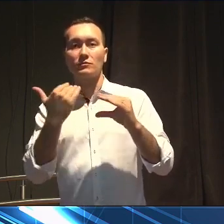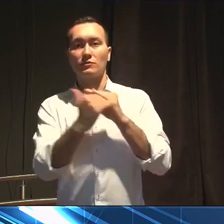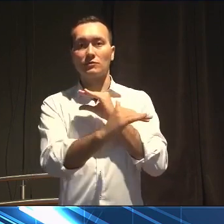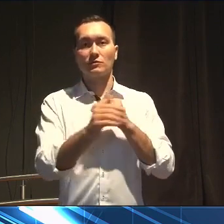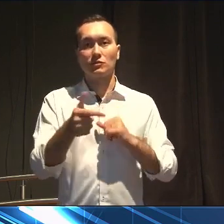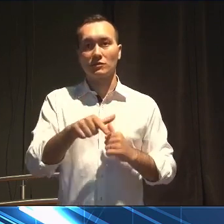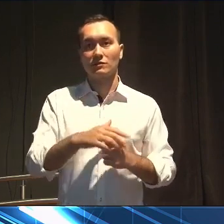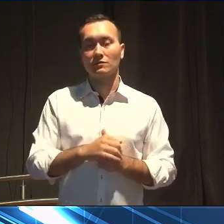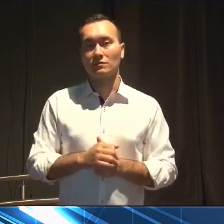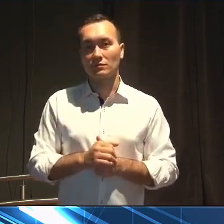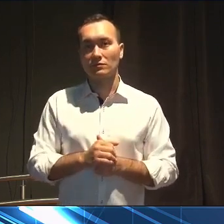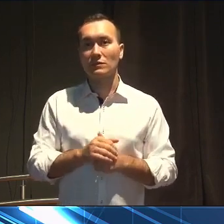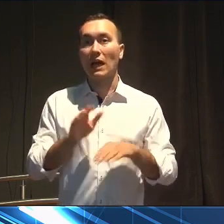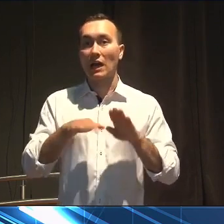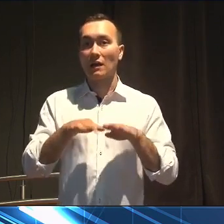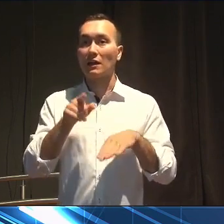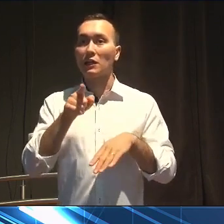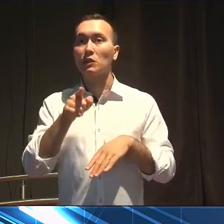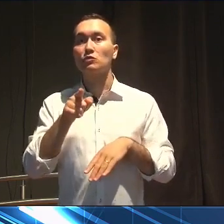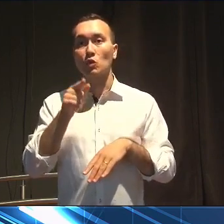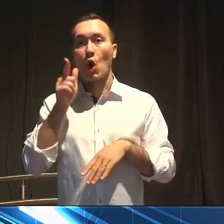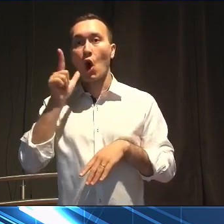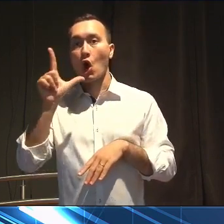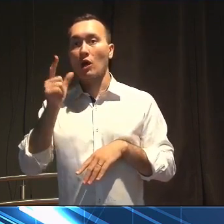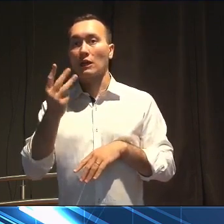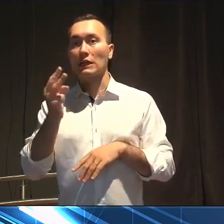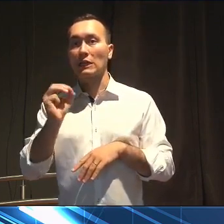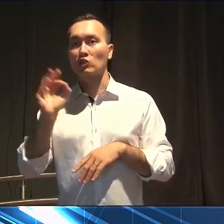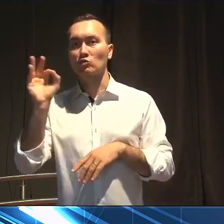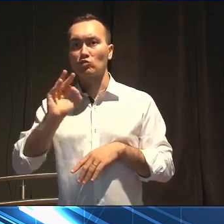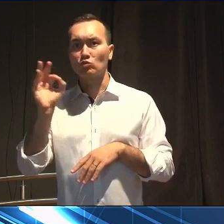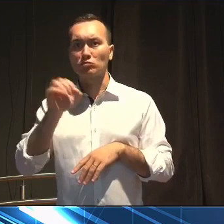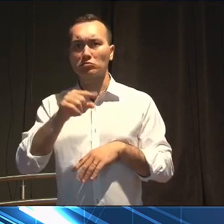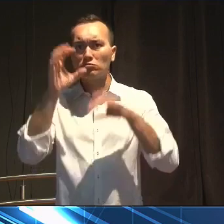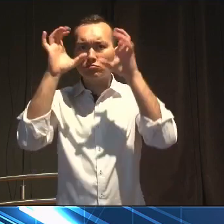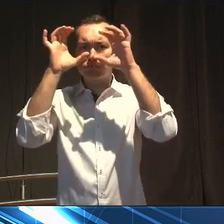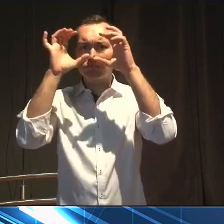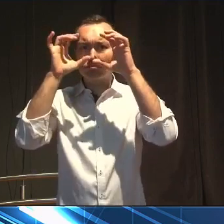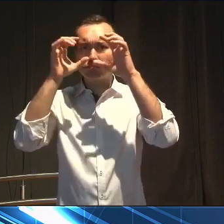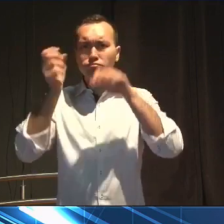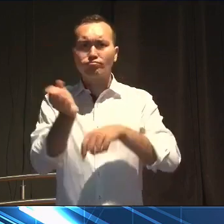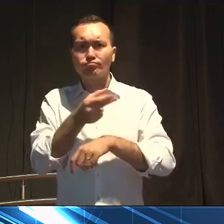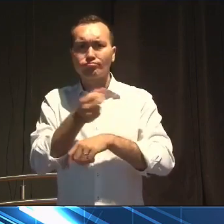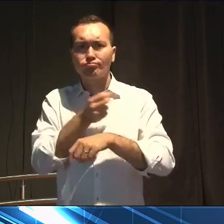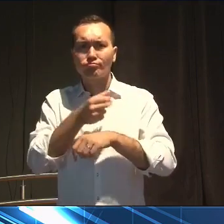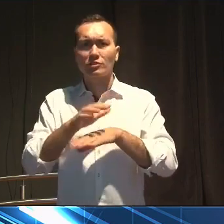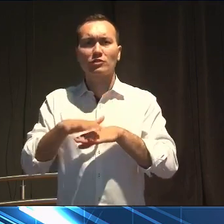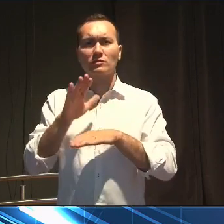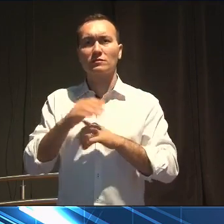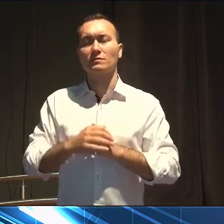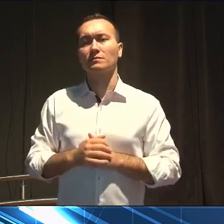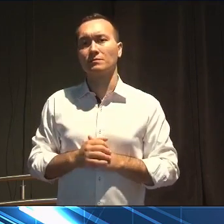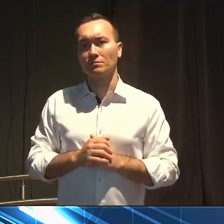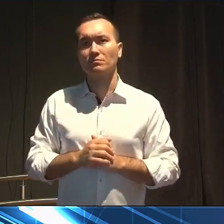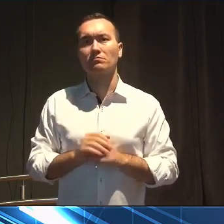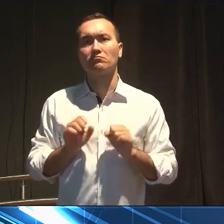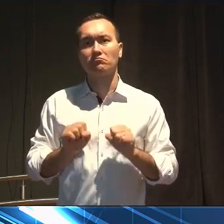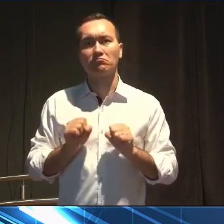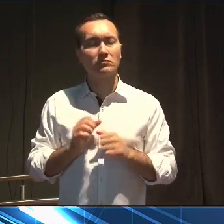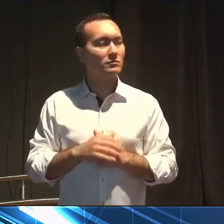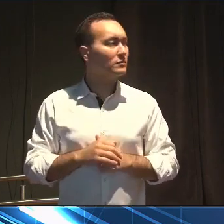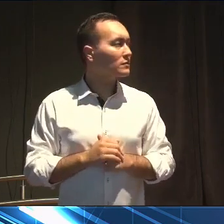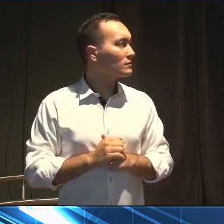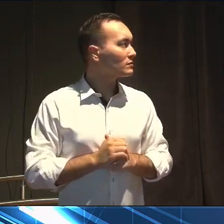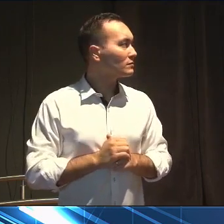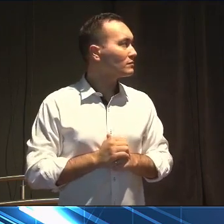tempo de processamento, dependendo do caso, que você estiver desenvolvendo. Então, aprender a utilizar o pipe de desenvolvimento dentro